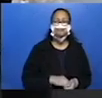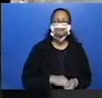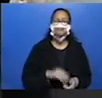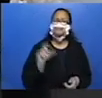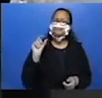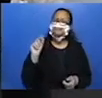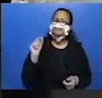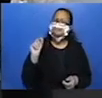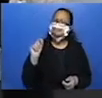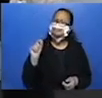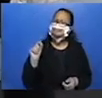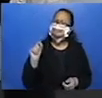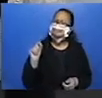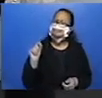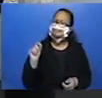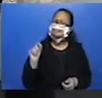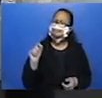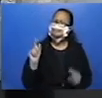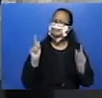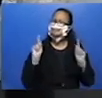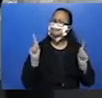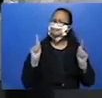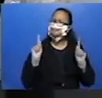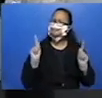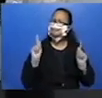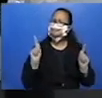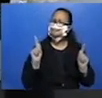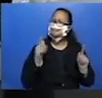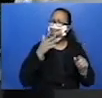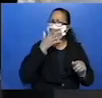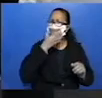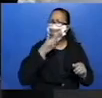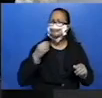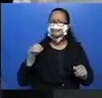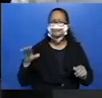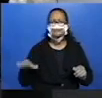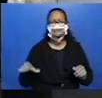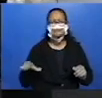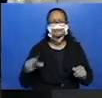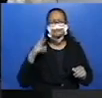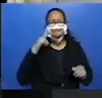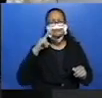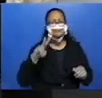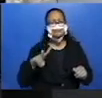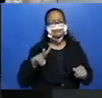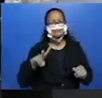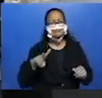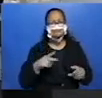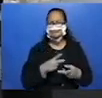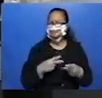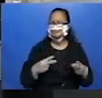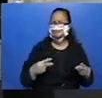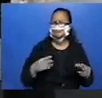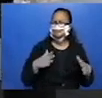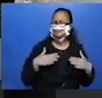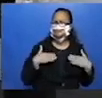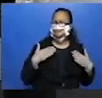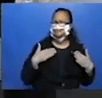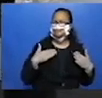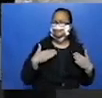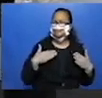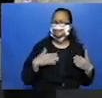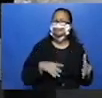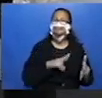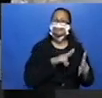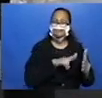que será de tão incrível que o menino viu lá dentro? Uma coisa arrepiante? Termine a leitura,